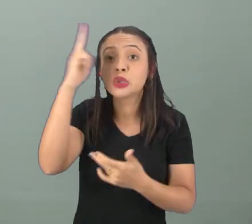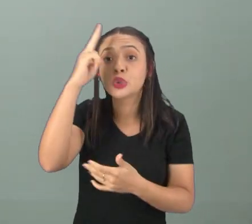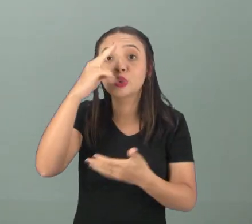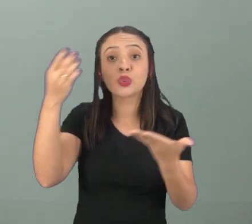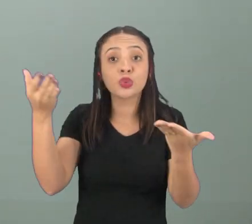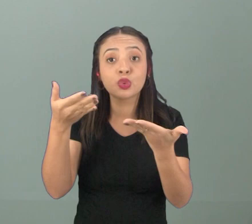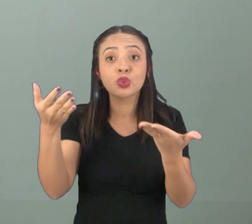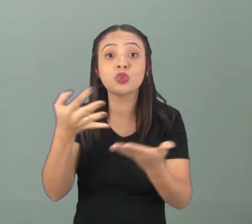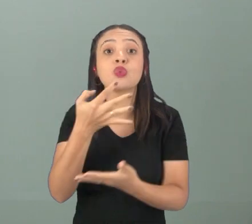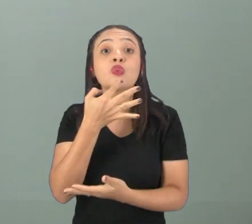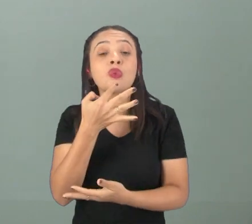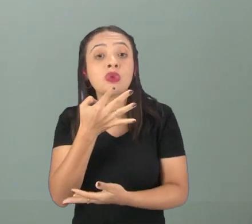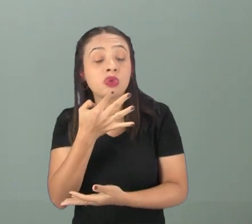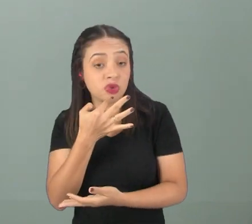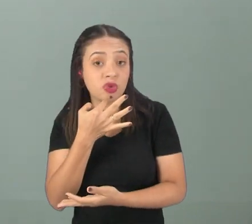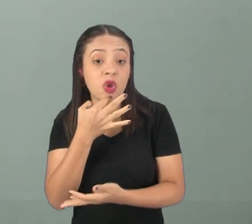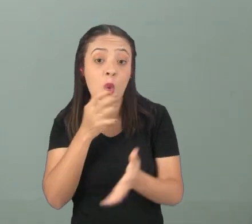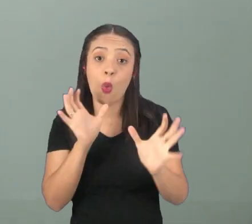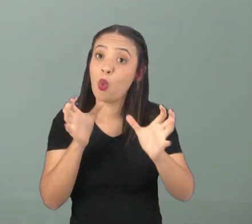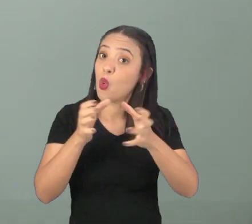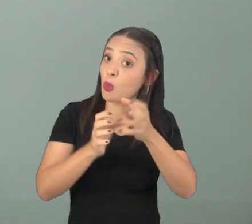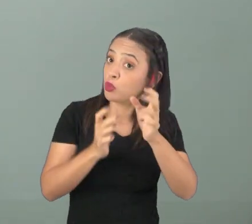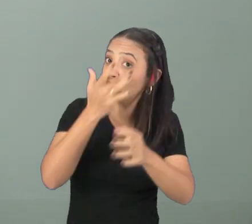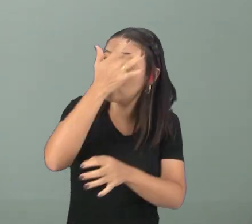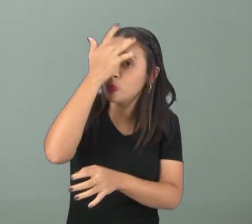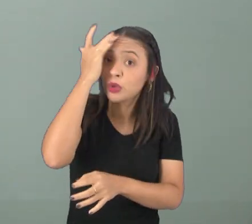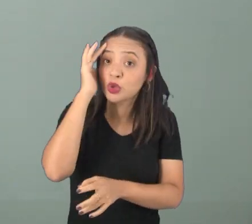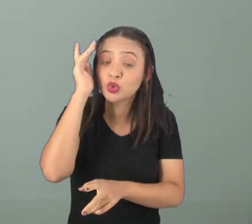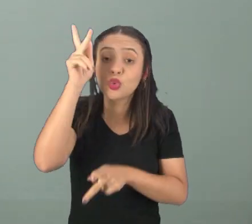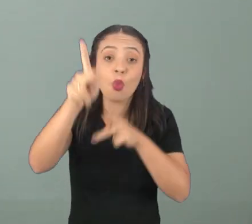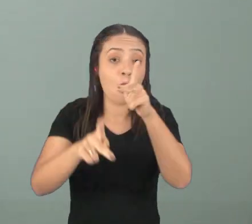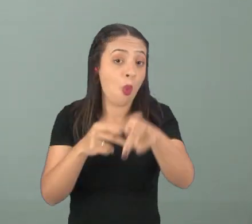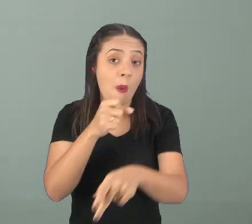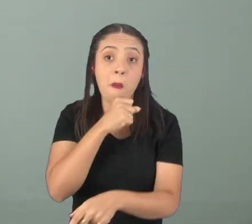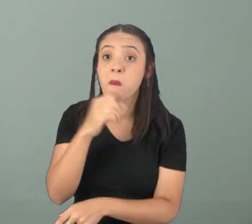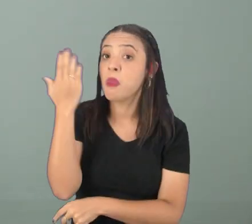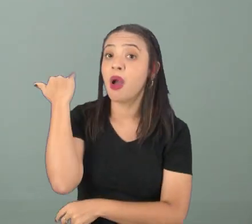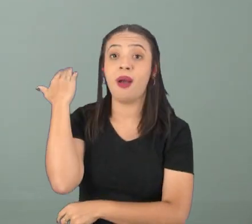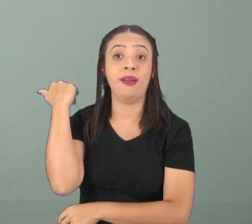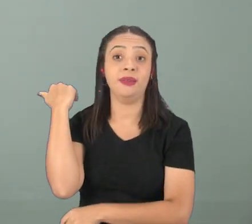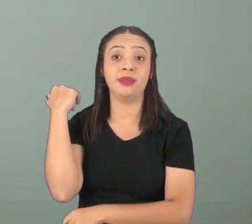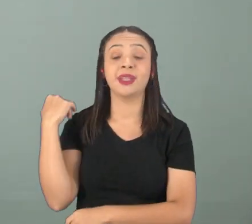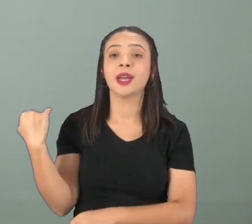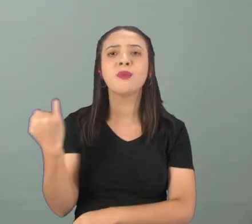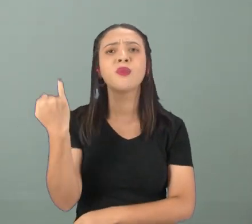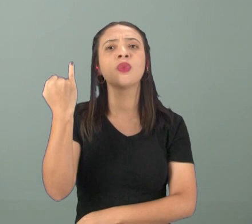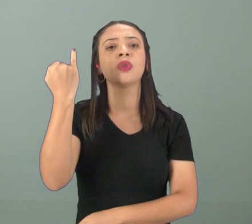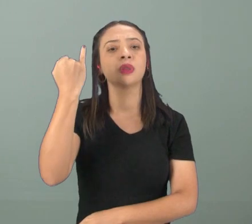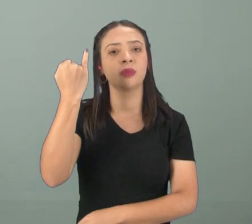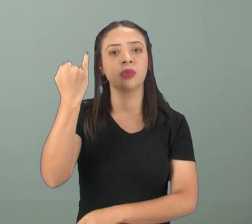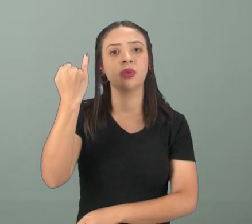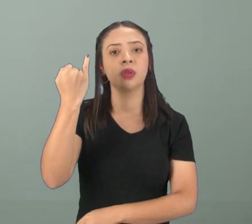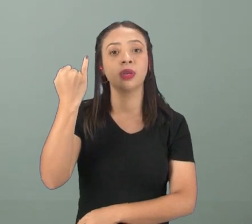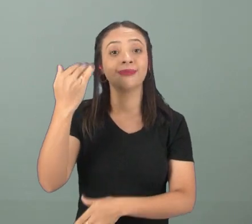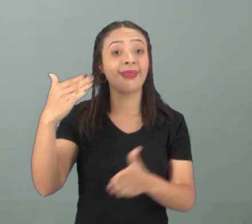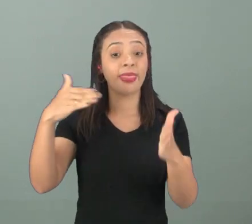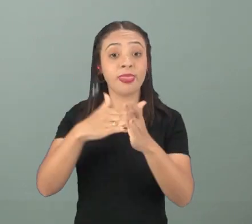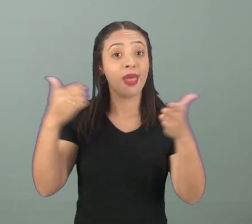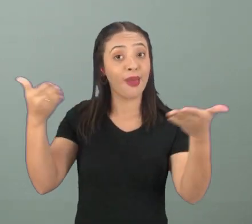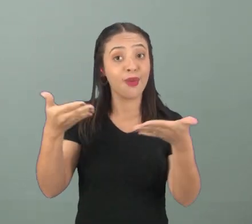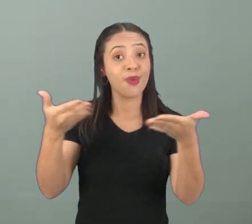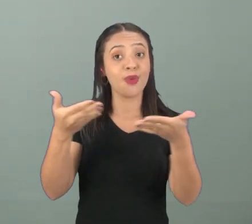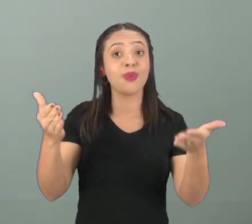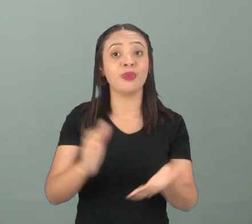histórias, hoje conhecer um povo antigamente como é que eram alguns costumes, que é importante a gente entender até chegar no momento